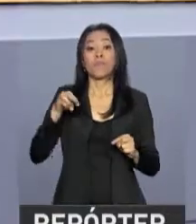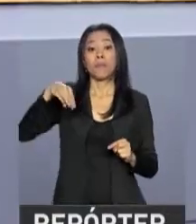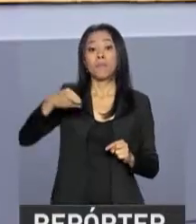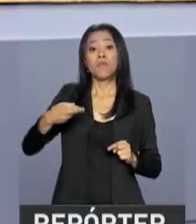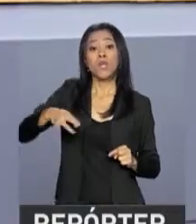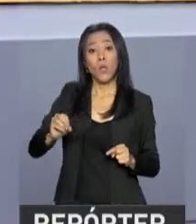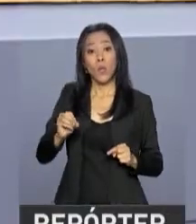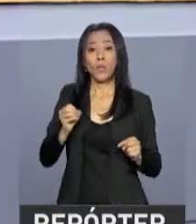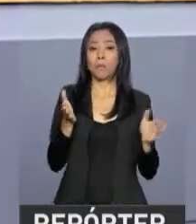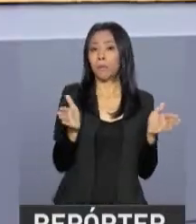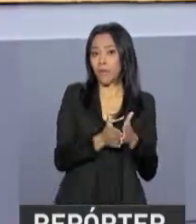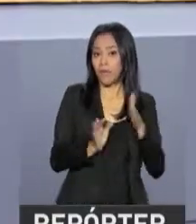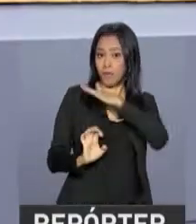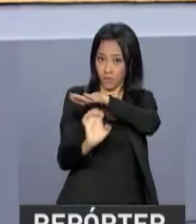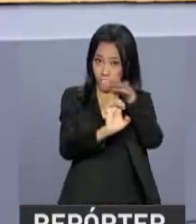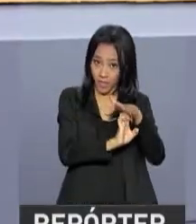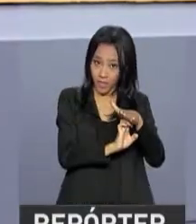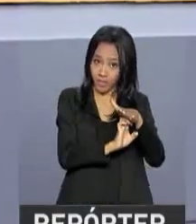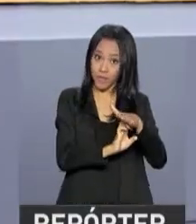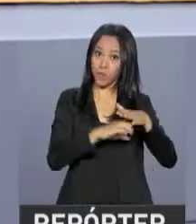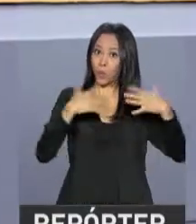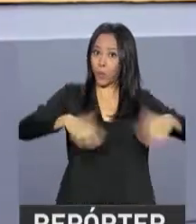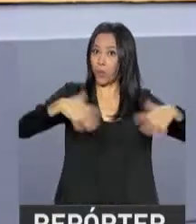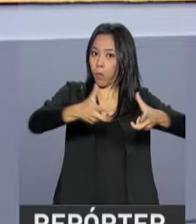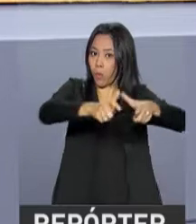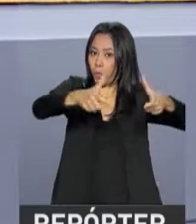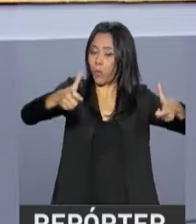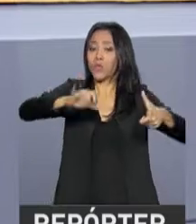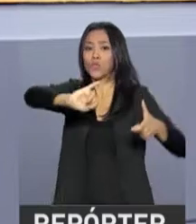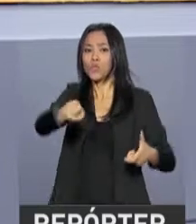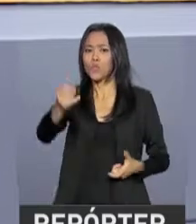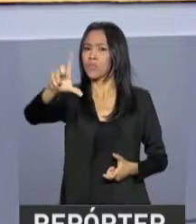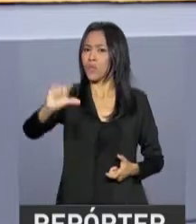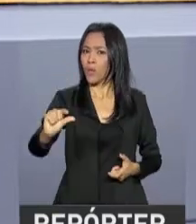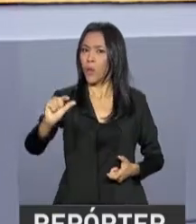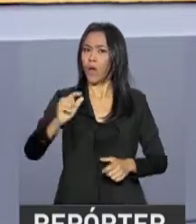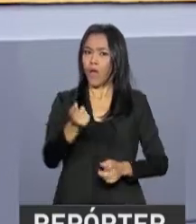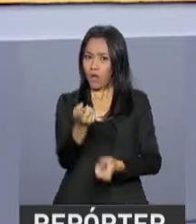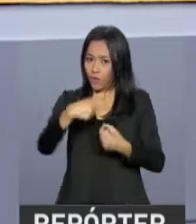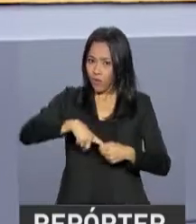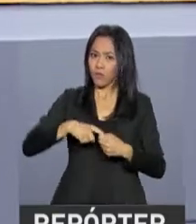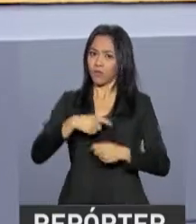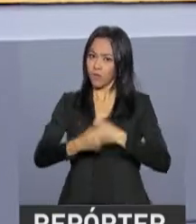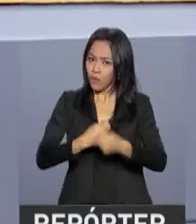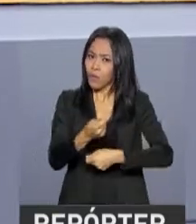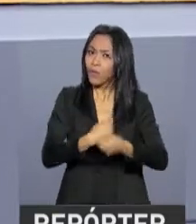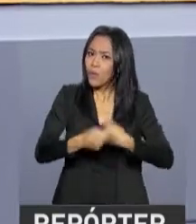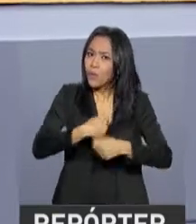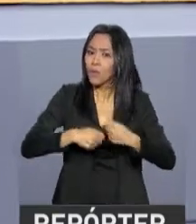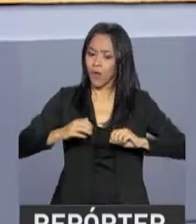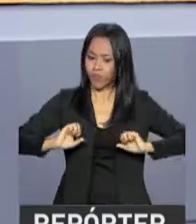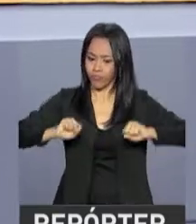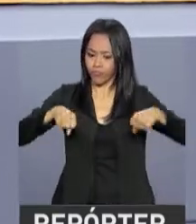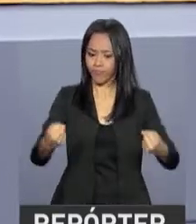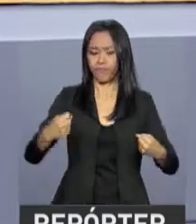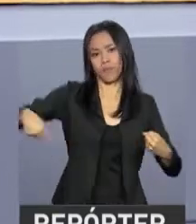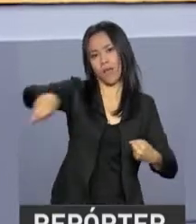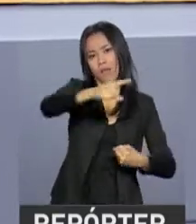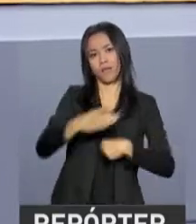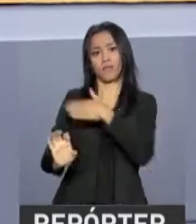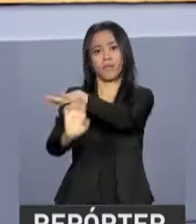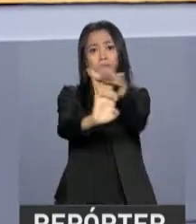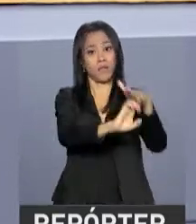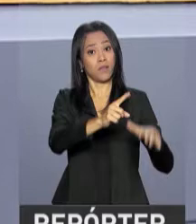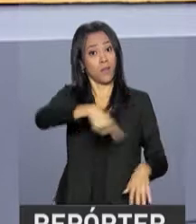empresas em alta juros menores ea retomada da economia tem impulsionado esses negócios que foram responsáveis